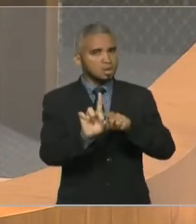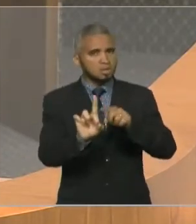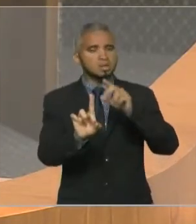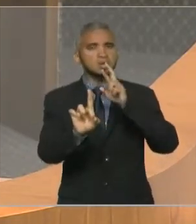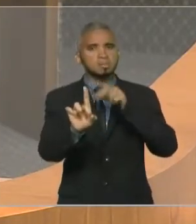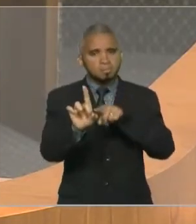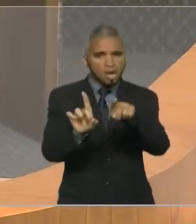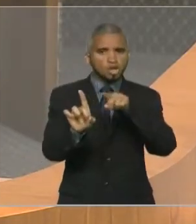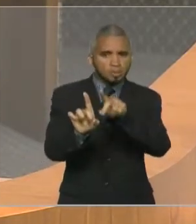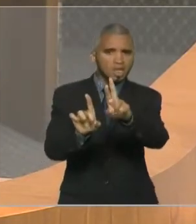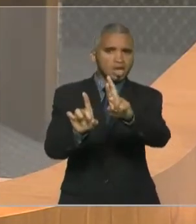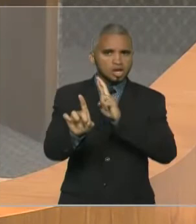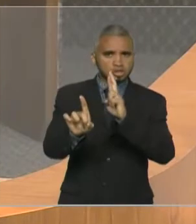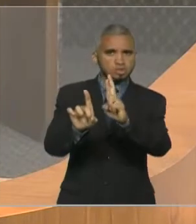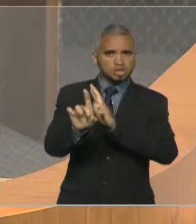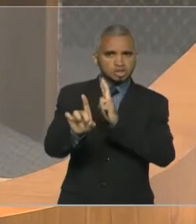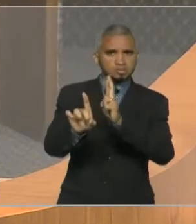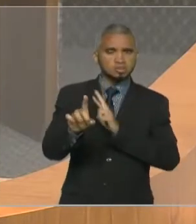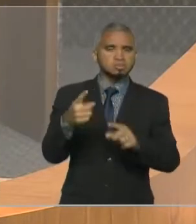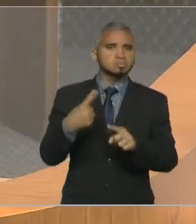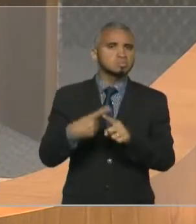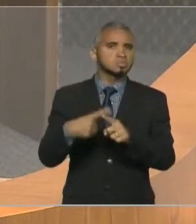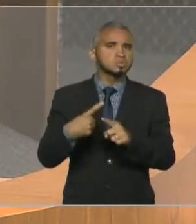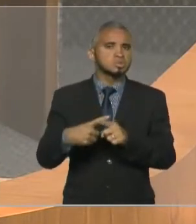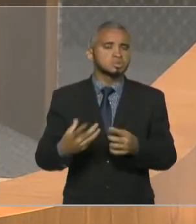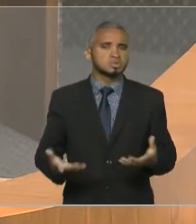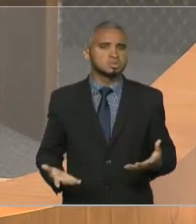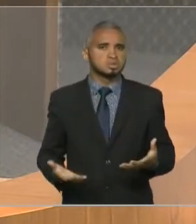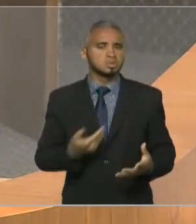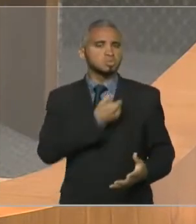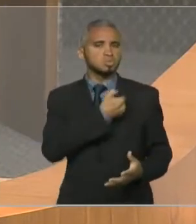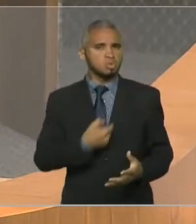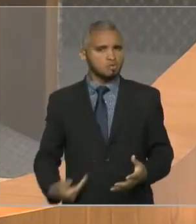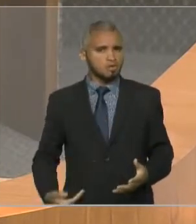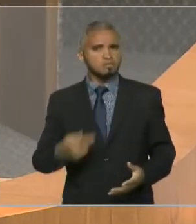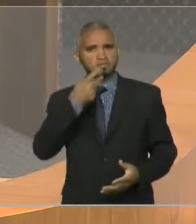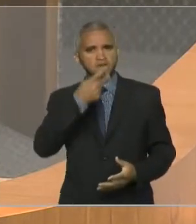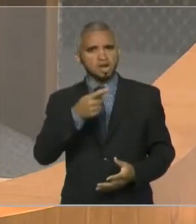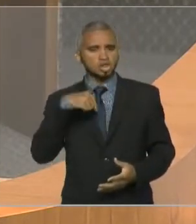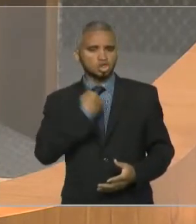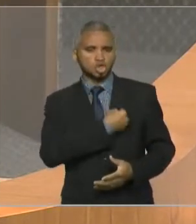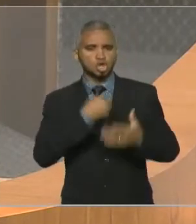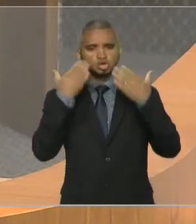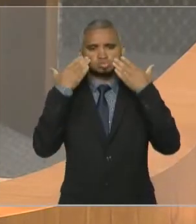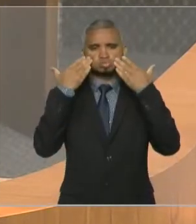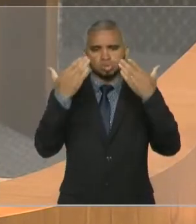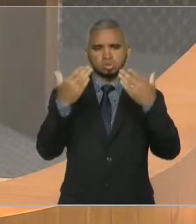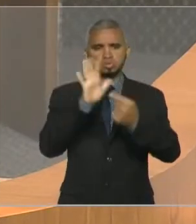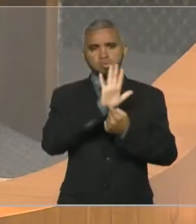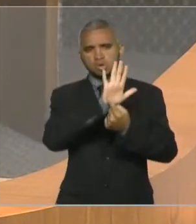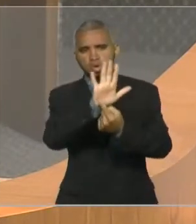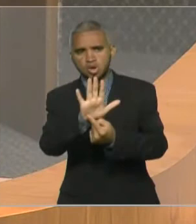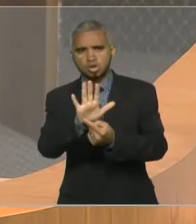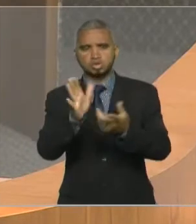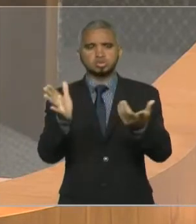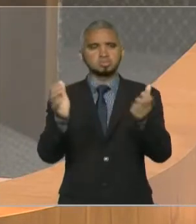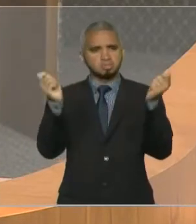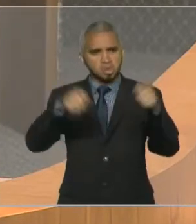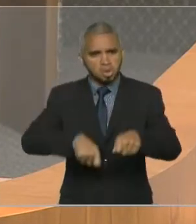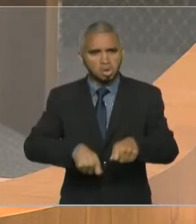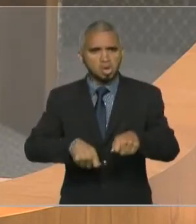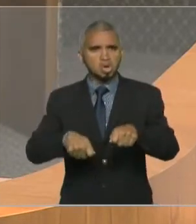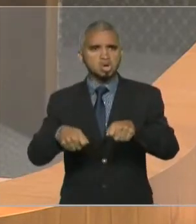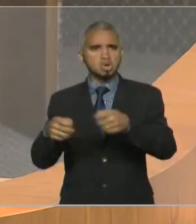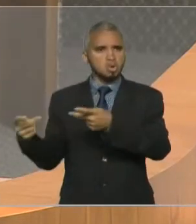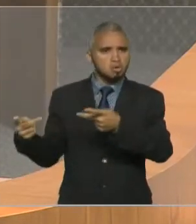que fiz aqui e a outros. Um governo que prega a transparência, um governo que está tudo colocado à disposição e que quer negar